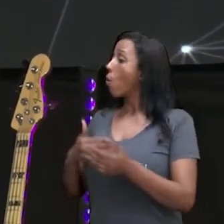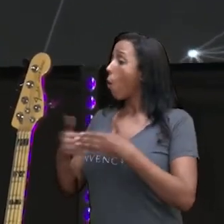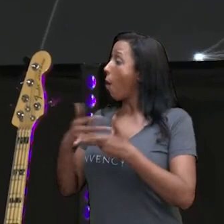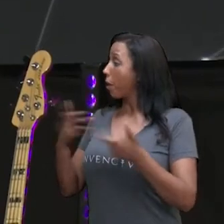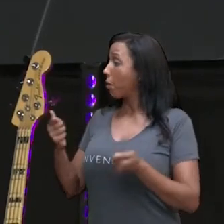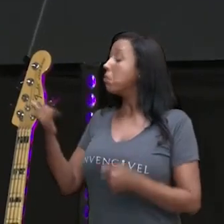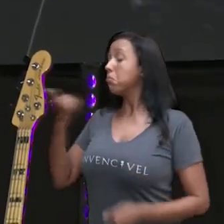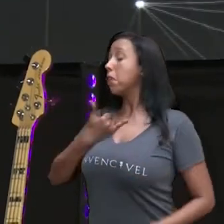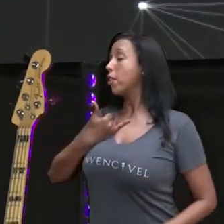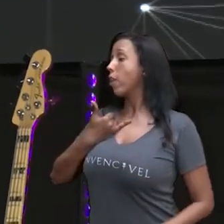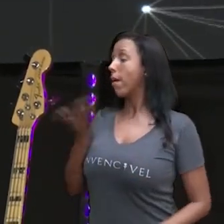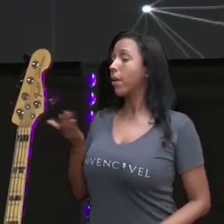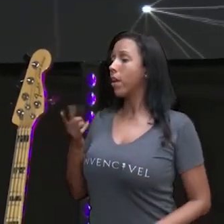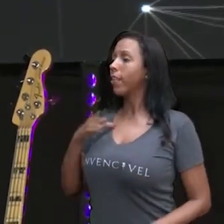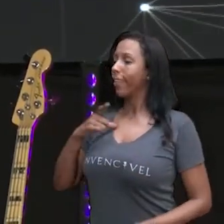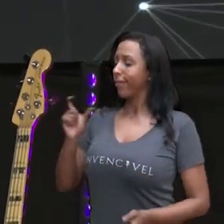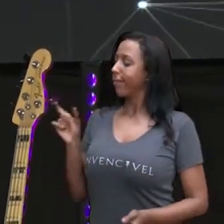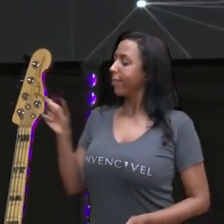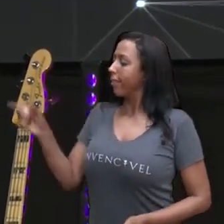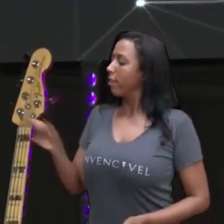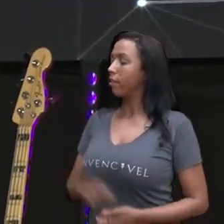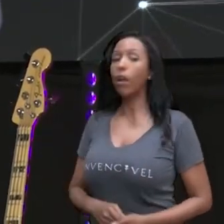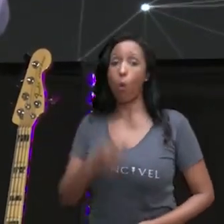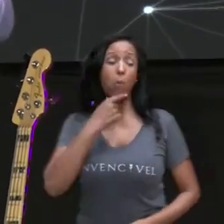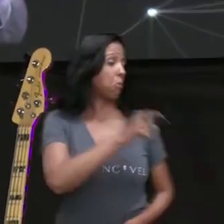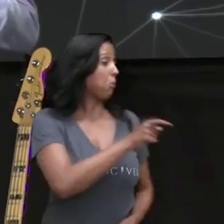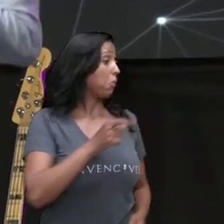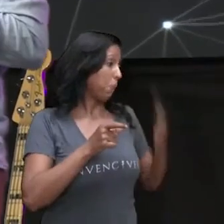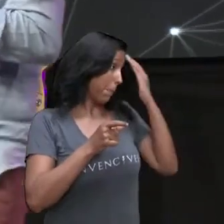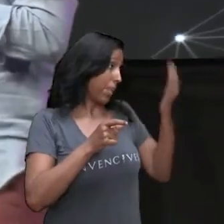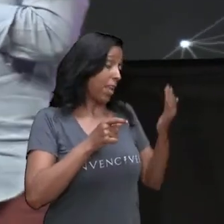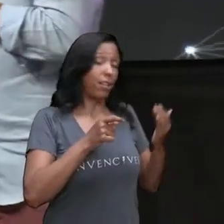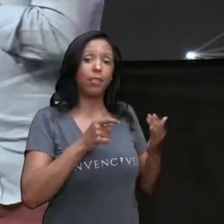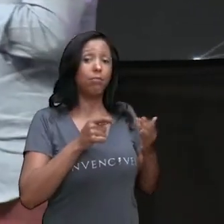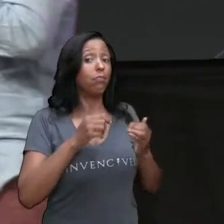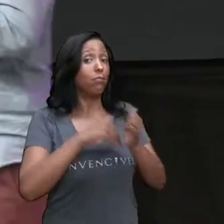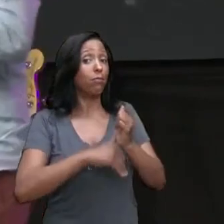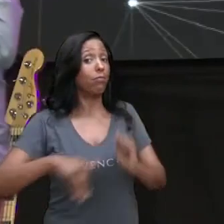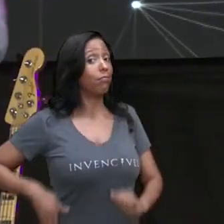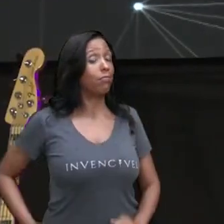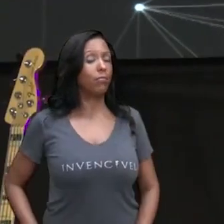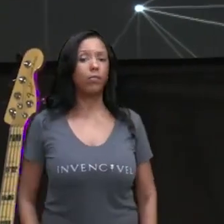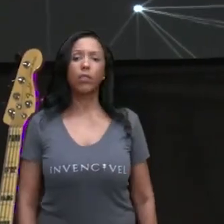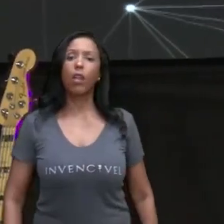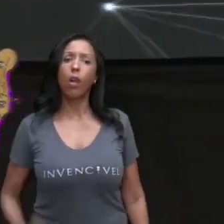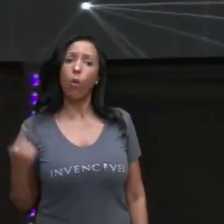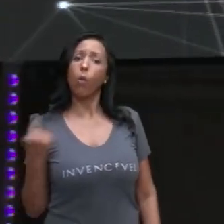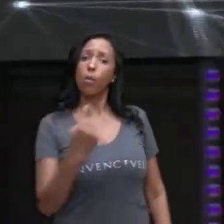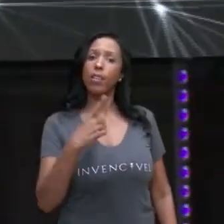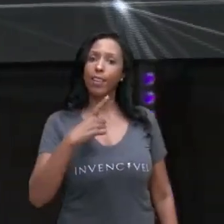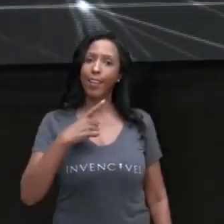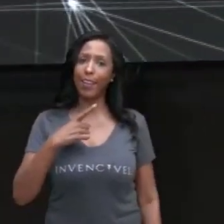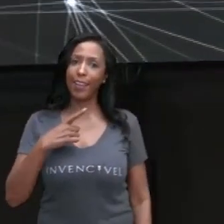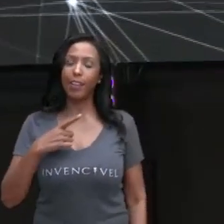comigo, toma aqui meu cartão. O Paulo Solonca pegou o cartão e botou no bolso. Quando o Paulo Solonca está